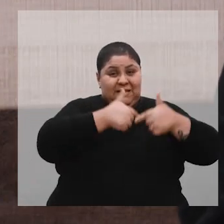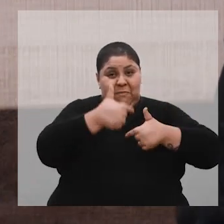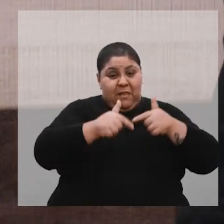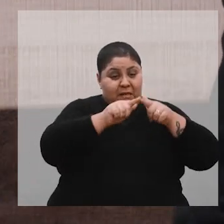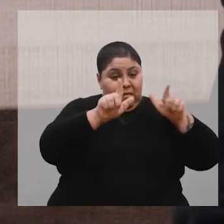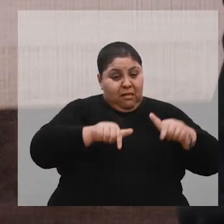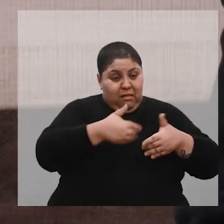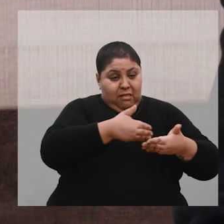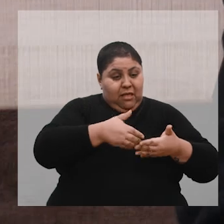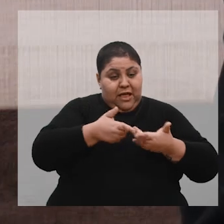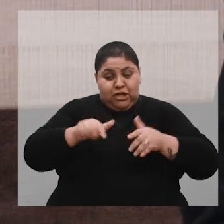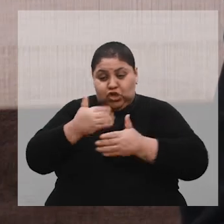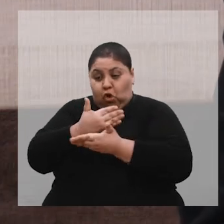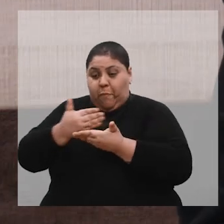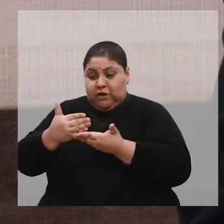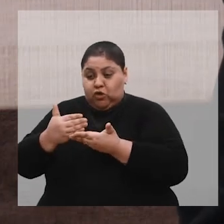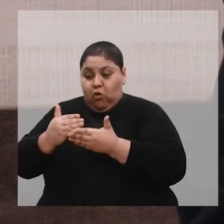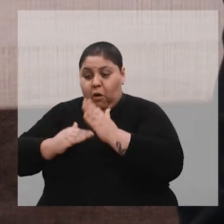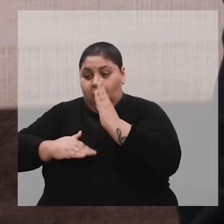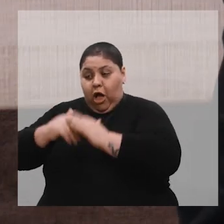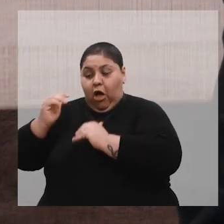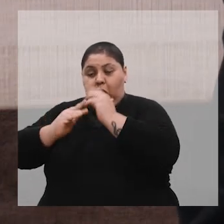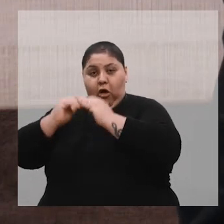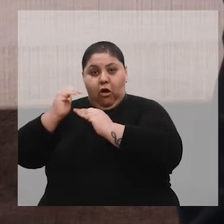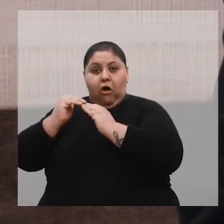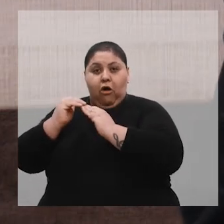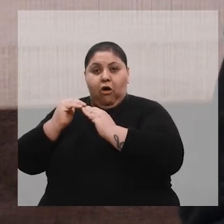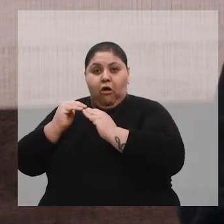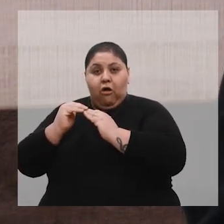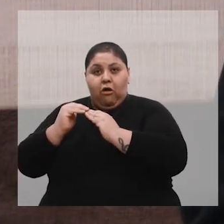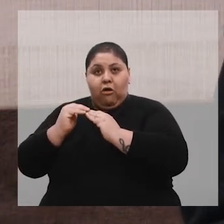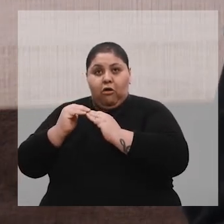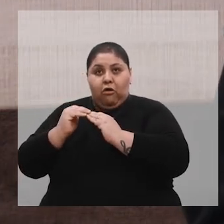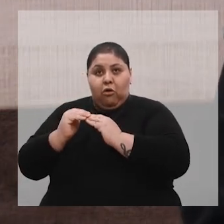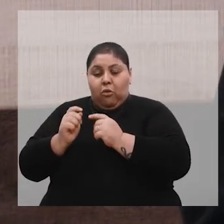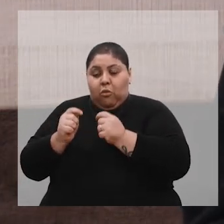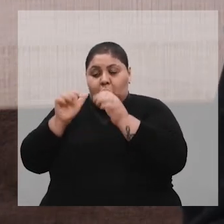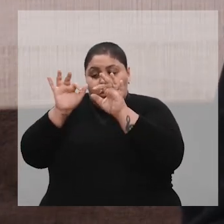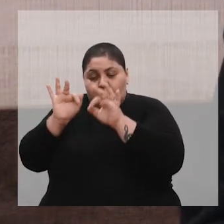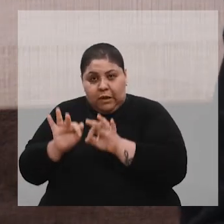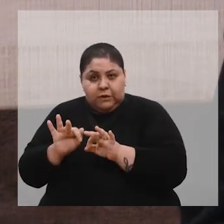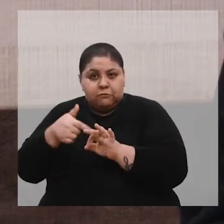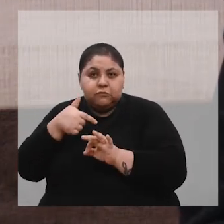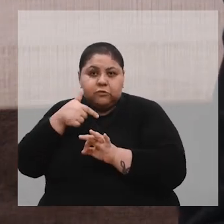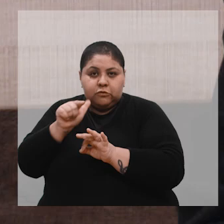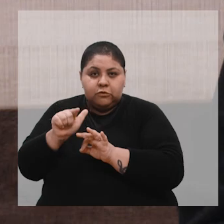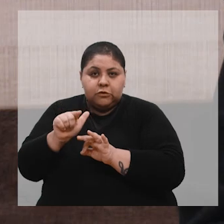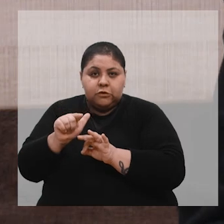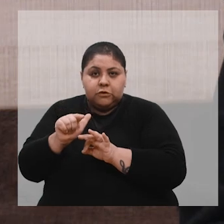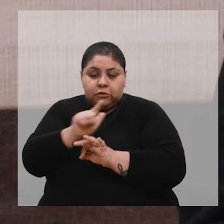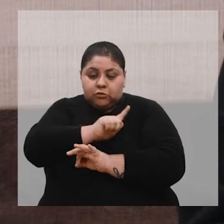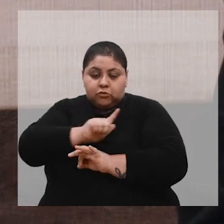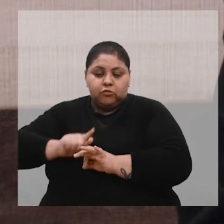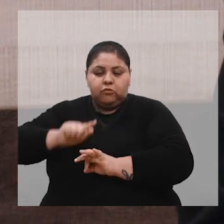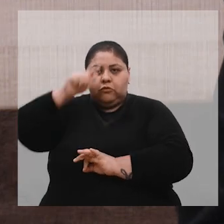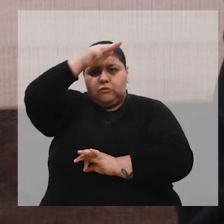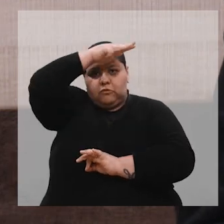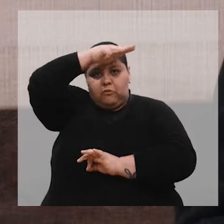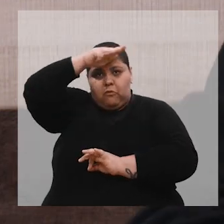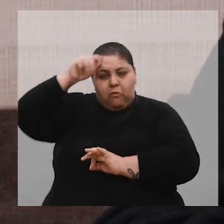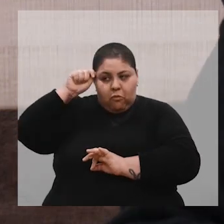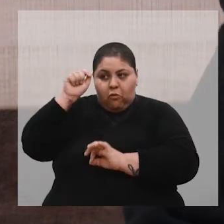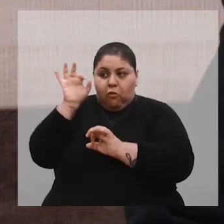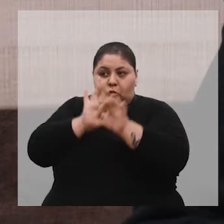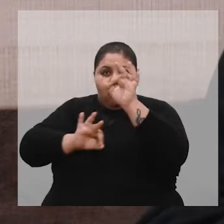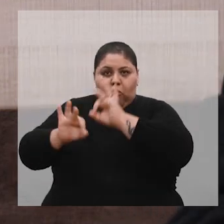serviço, e a gente começou a construir e cabo ao fim conseguimos então, através do governo